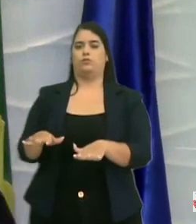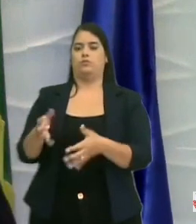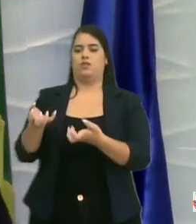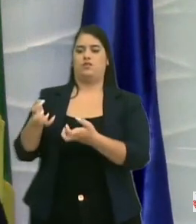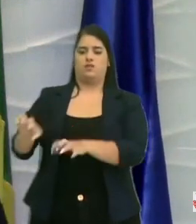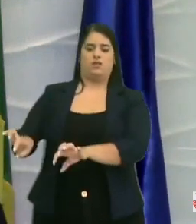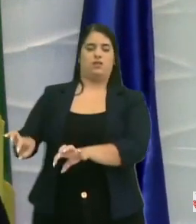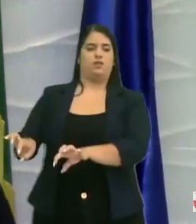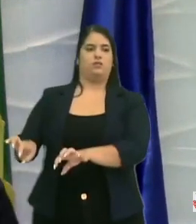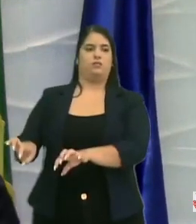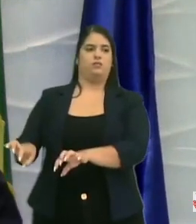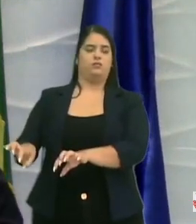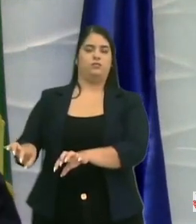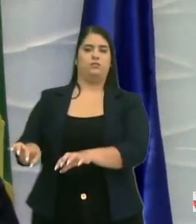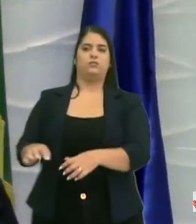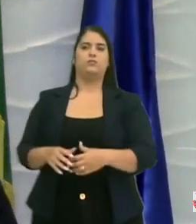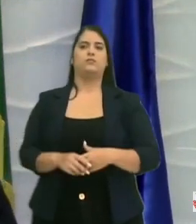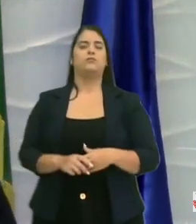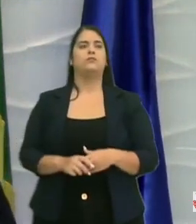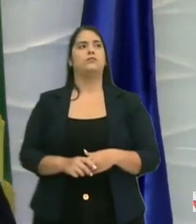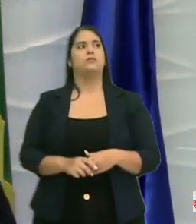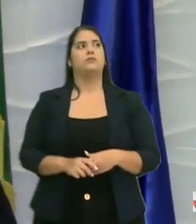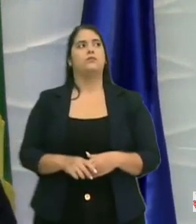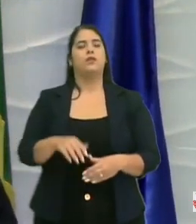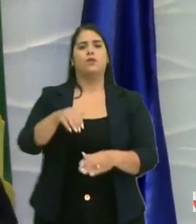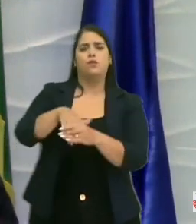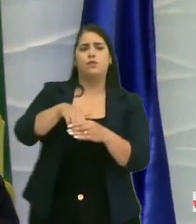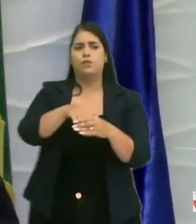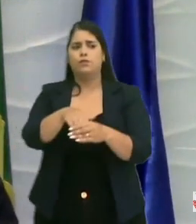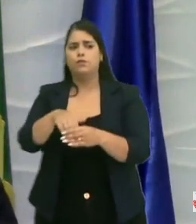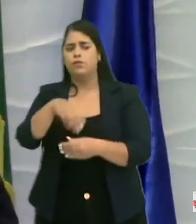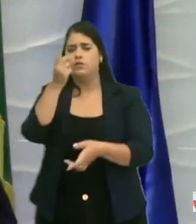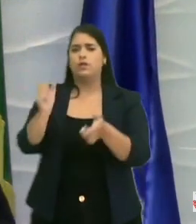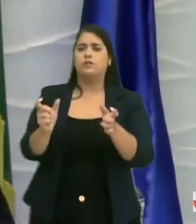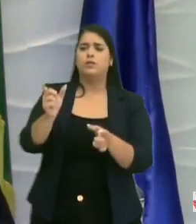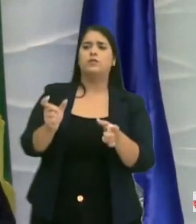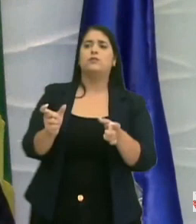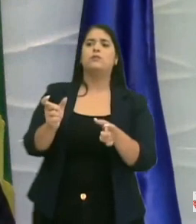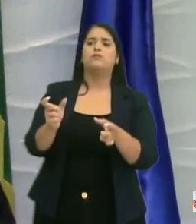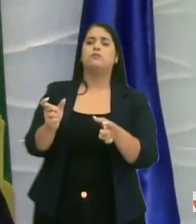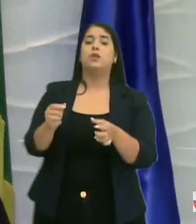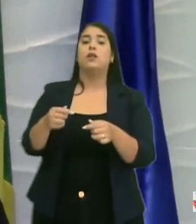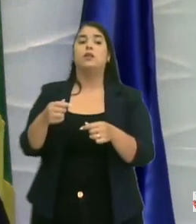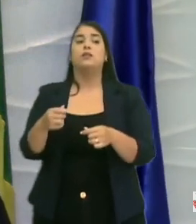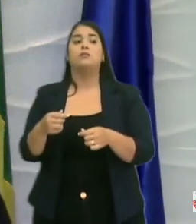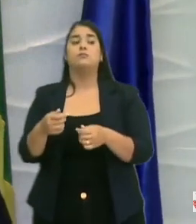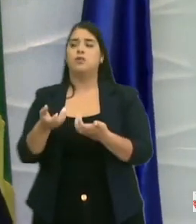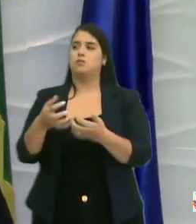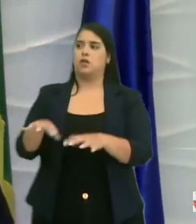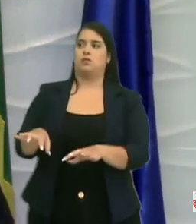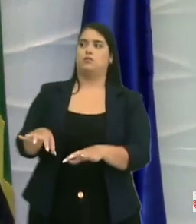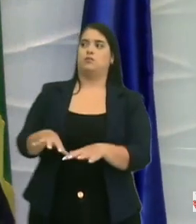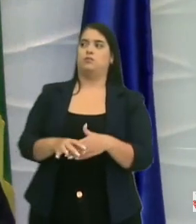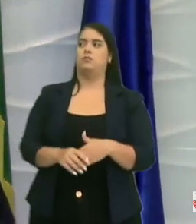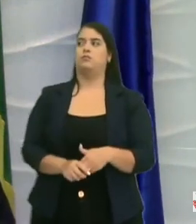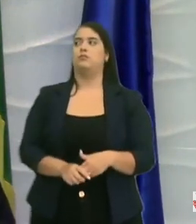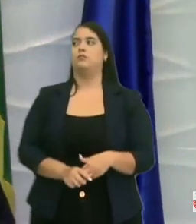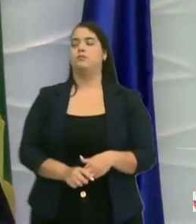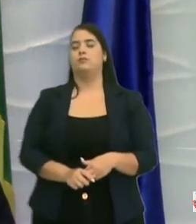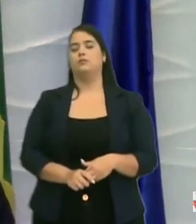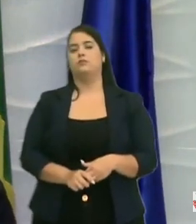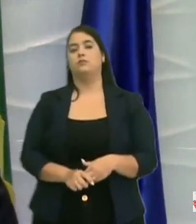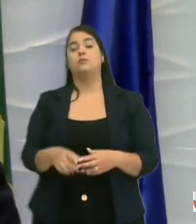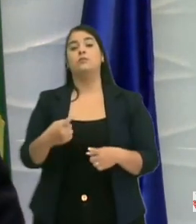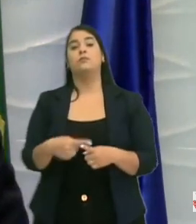Prefiro, se for para eu ter voto, for maltratando as pessoas, prefiro não voltar para essa casa.